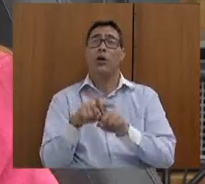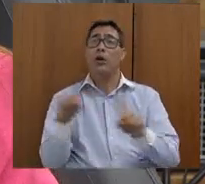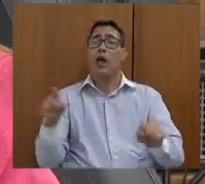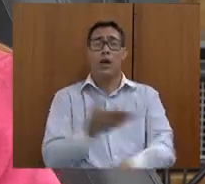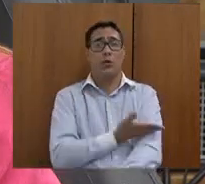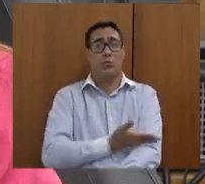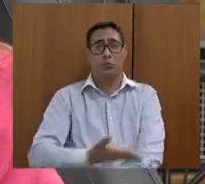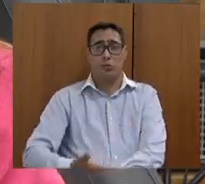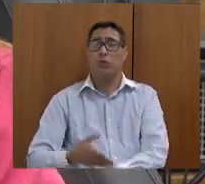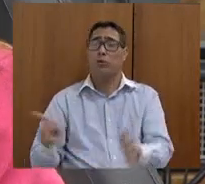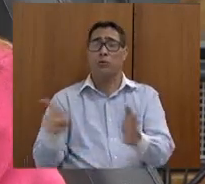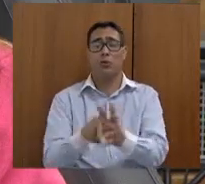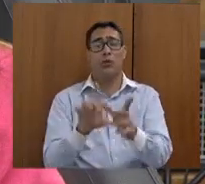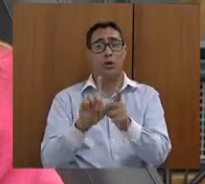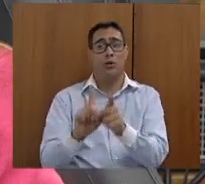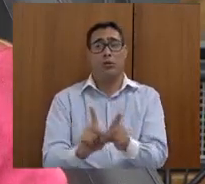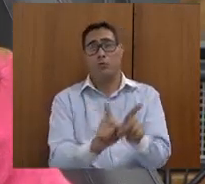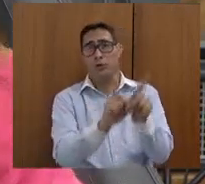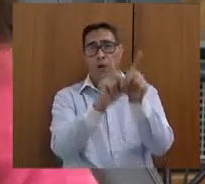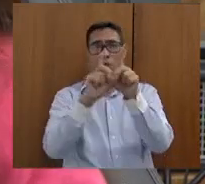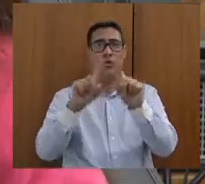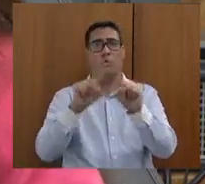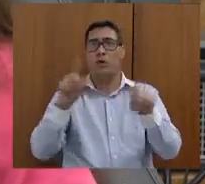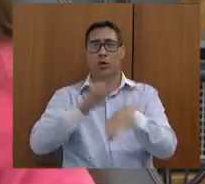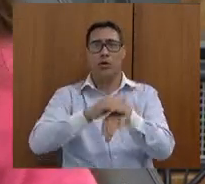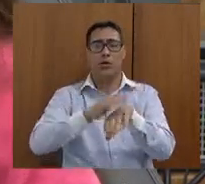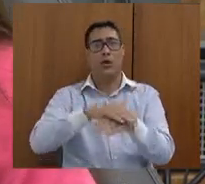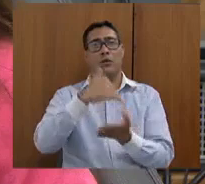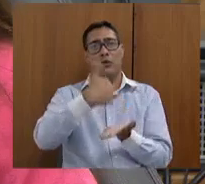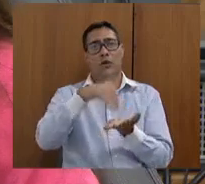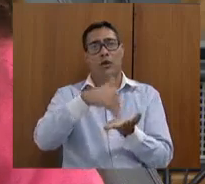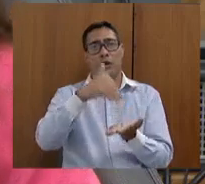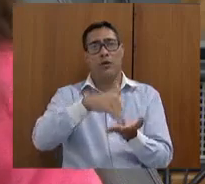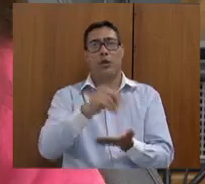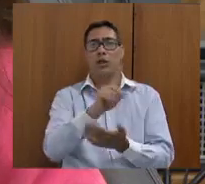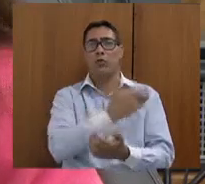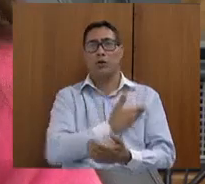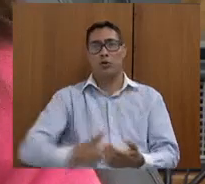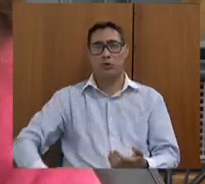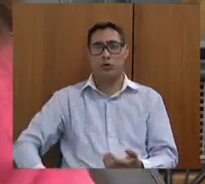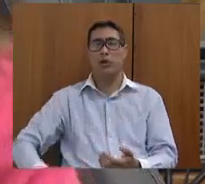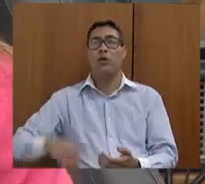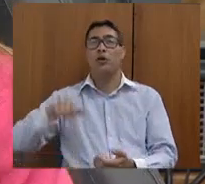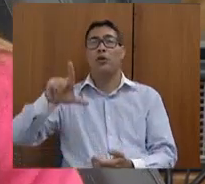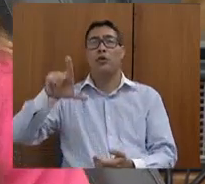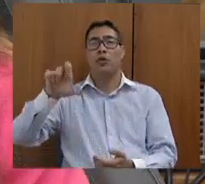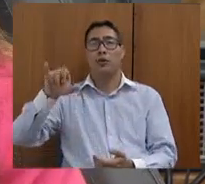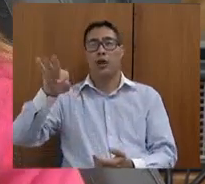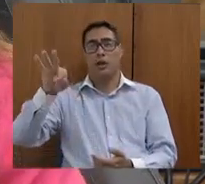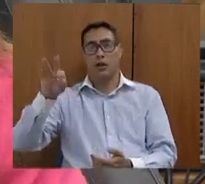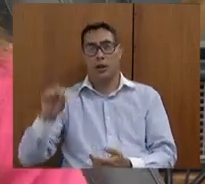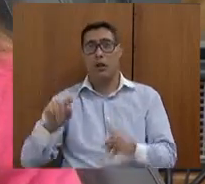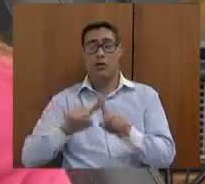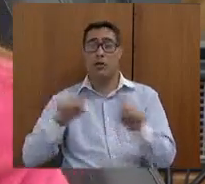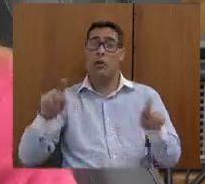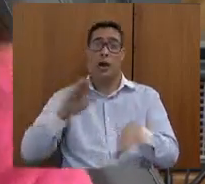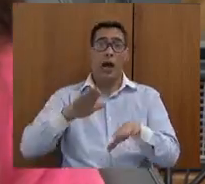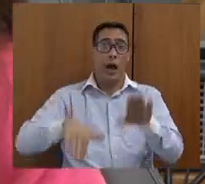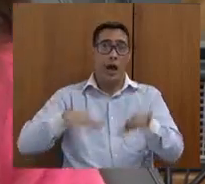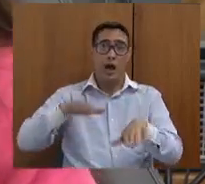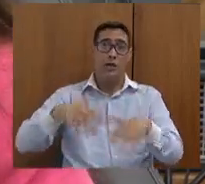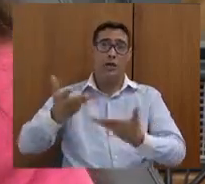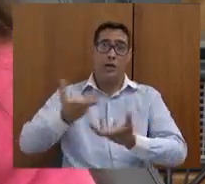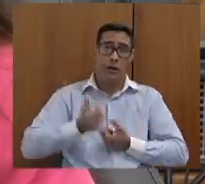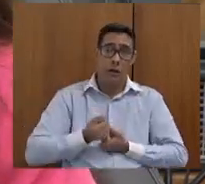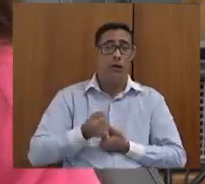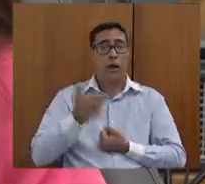parte do processo democrático como o senhor é secretário e não Governador eleito talvez você não tenha vivido isso mas a rejeição é normal e as